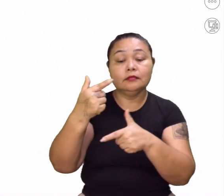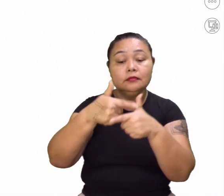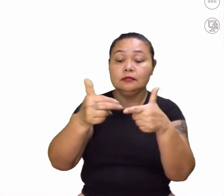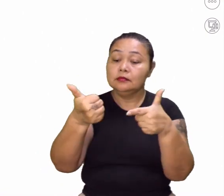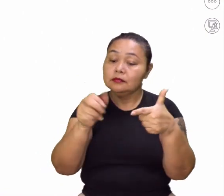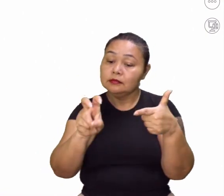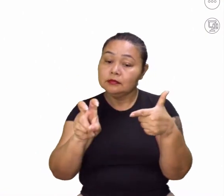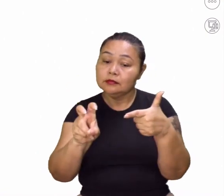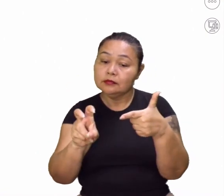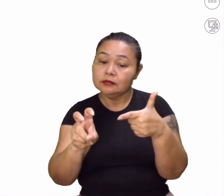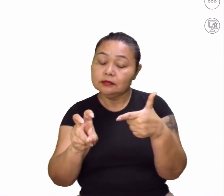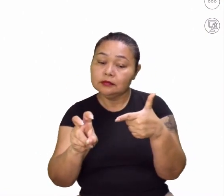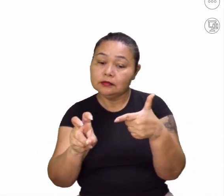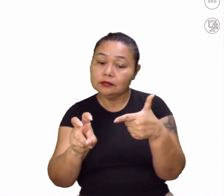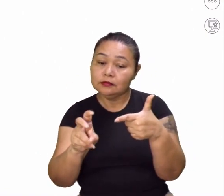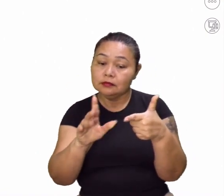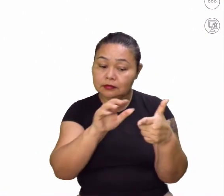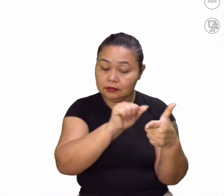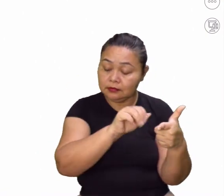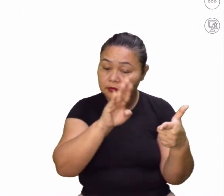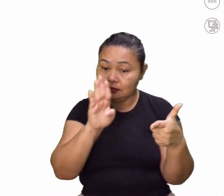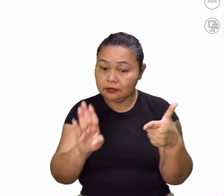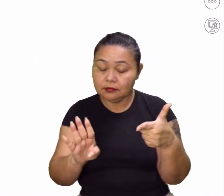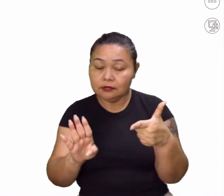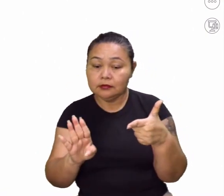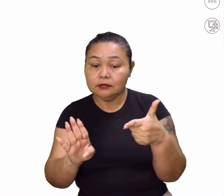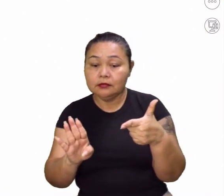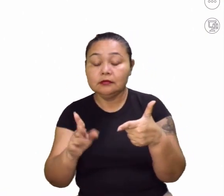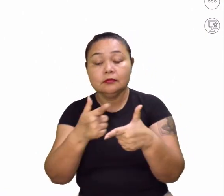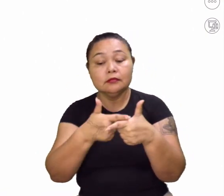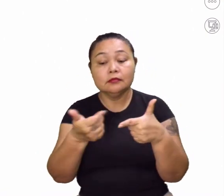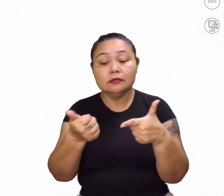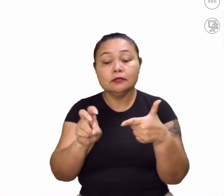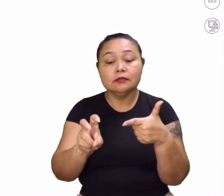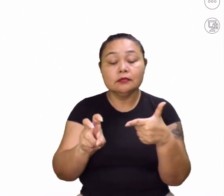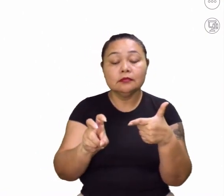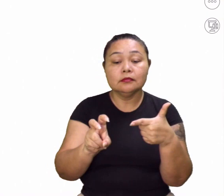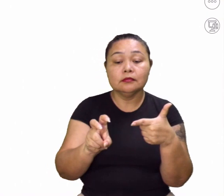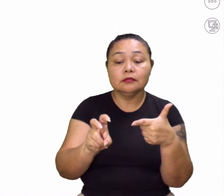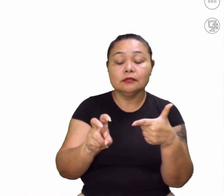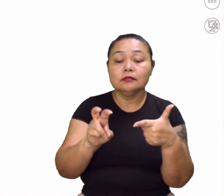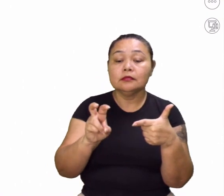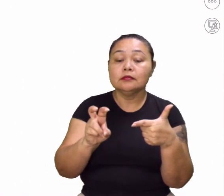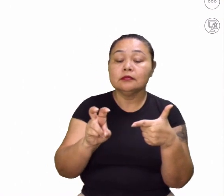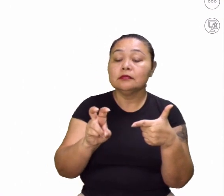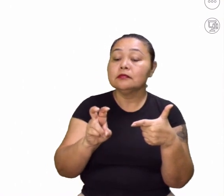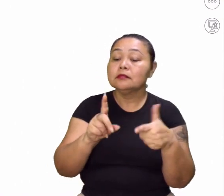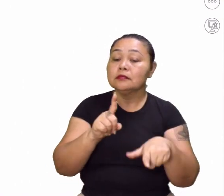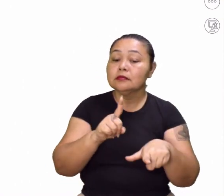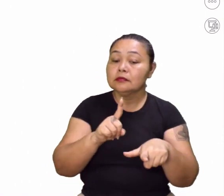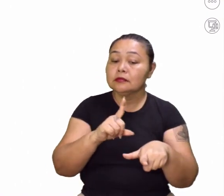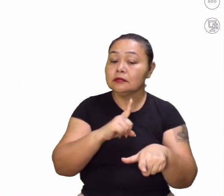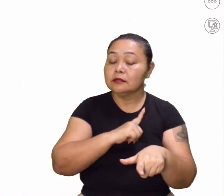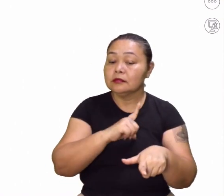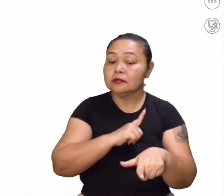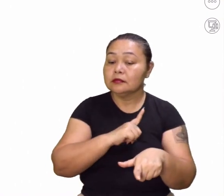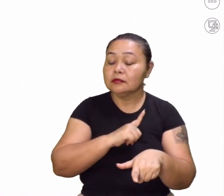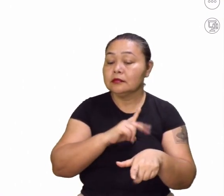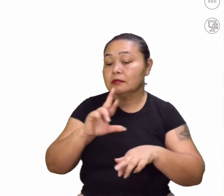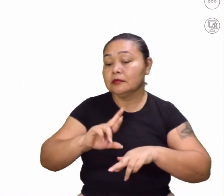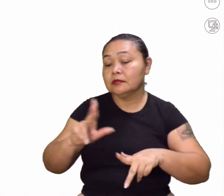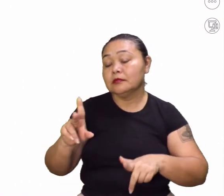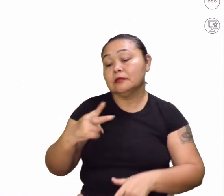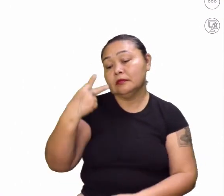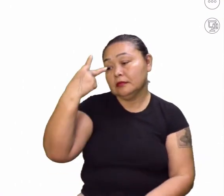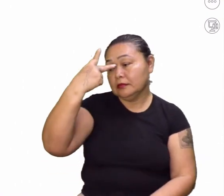graus de diferença do ponto A para o ponto B, vou dividir por 15 graus do fuso horário. Então, eu tenho aqui uma